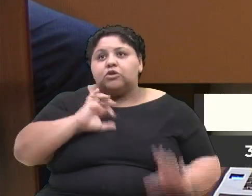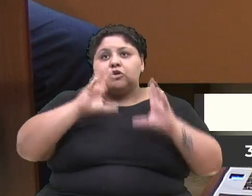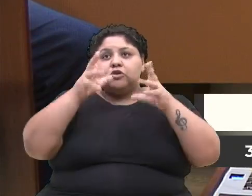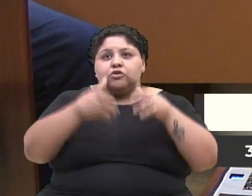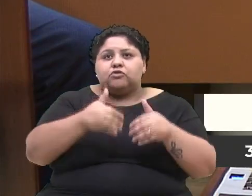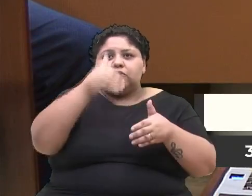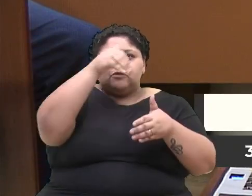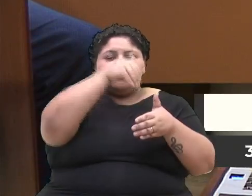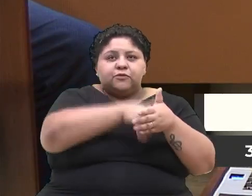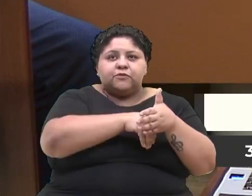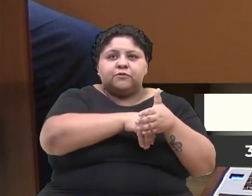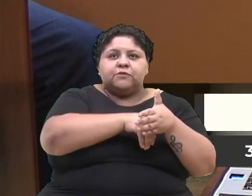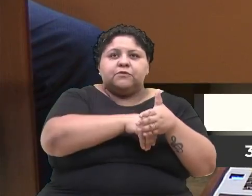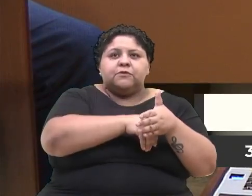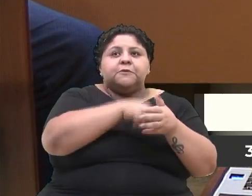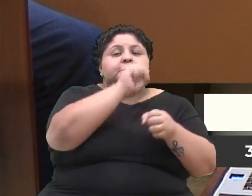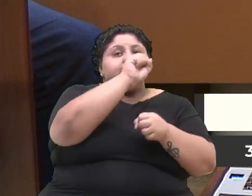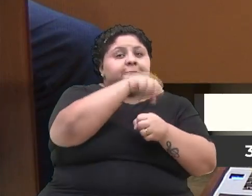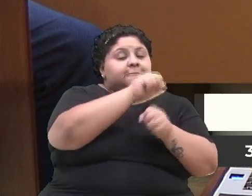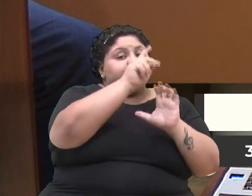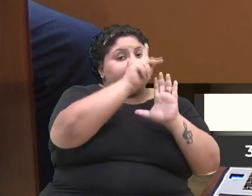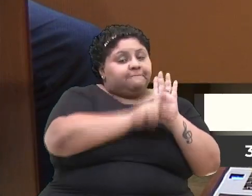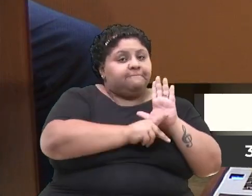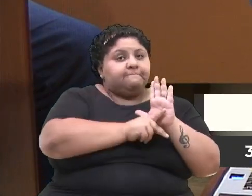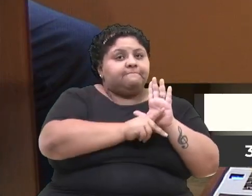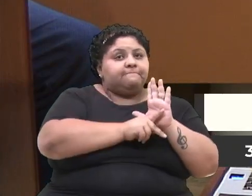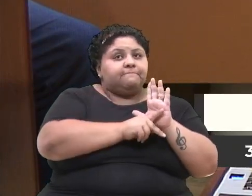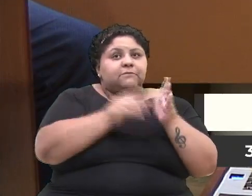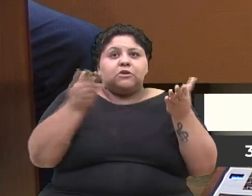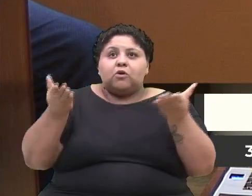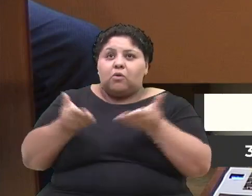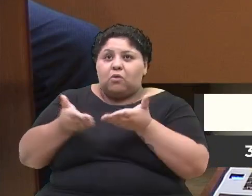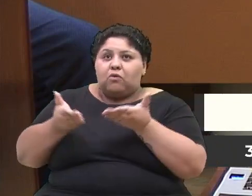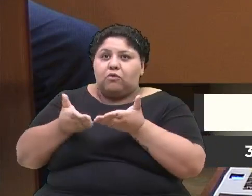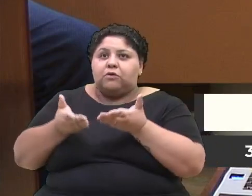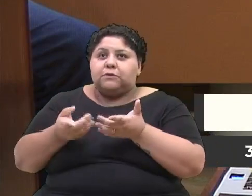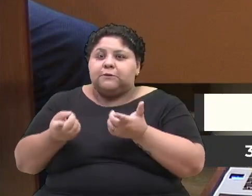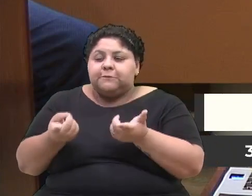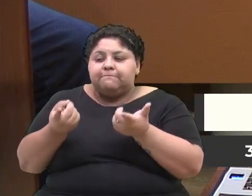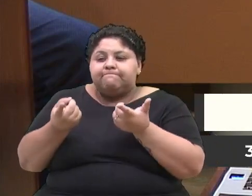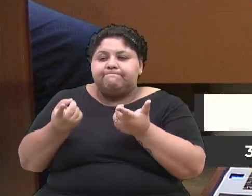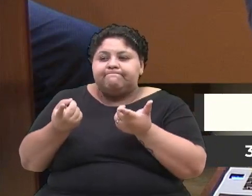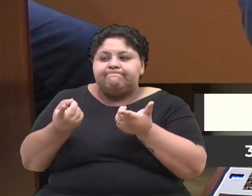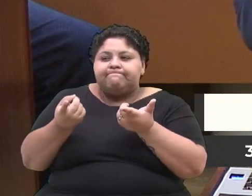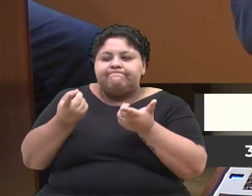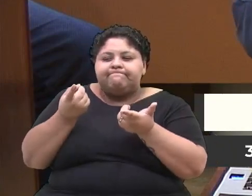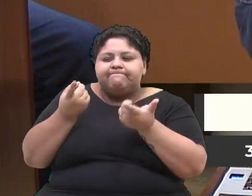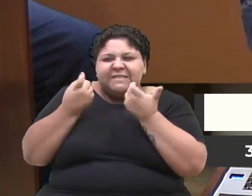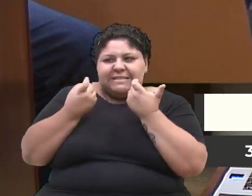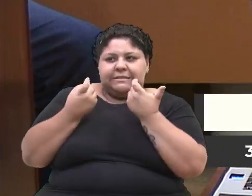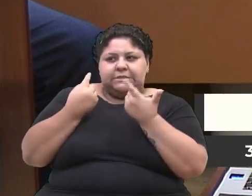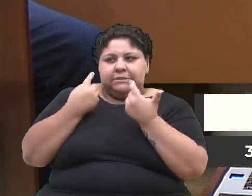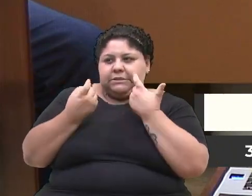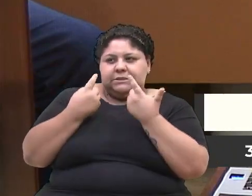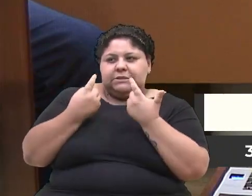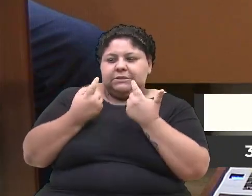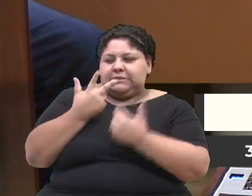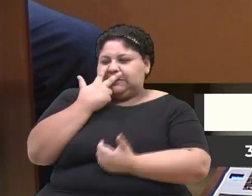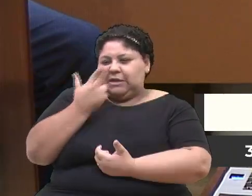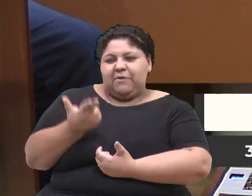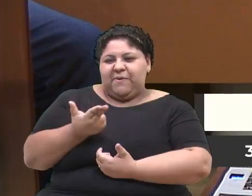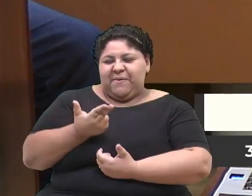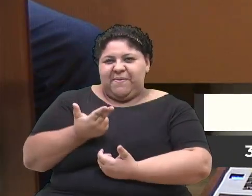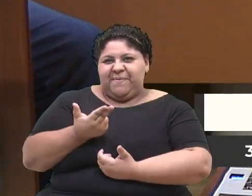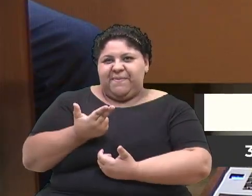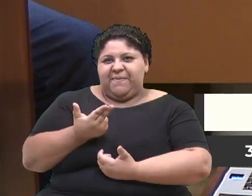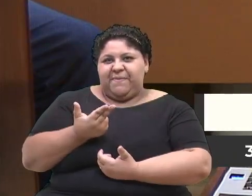votamos favoráveis ao projeto e que hoje a gente percebe que não vai ser da mesma forma por